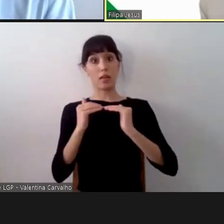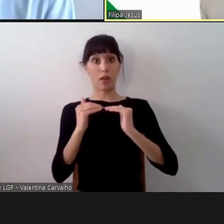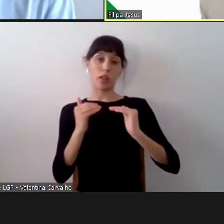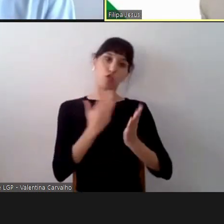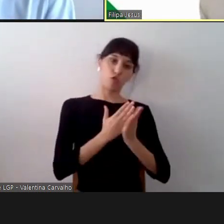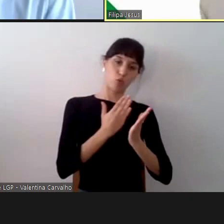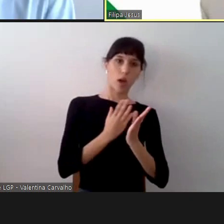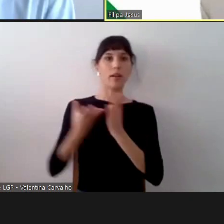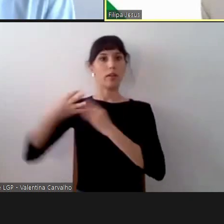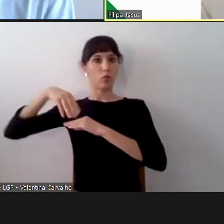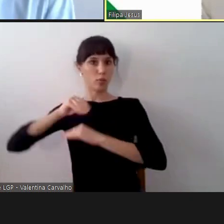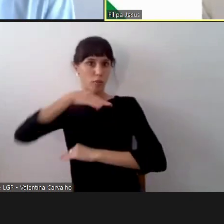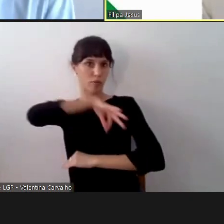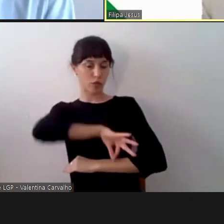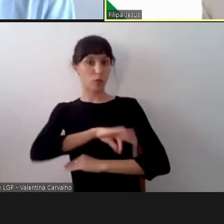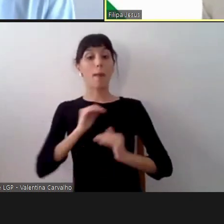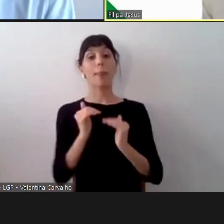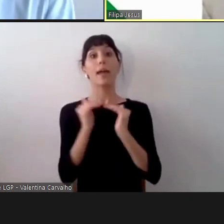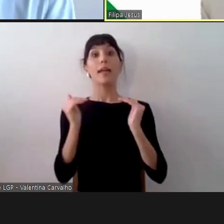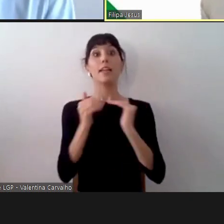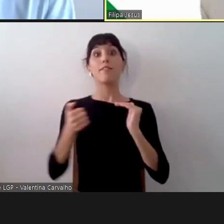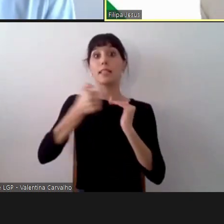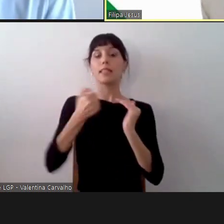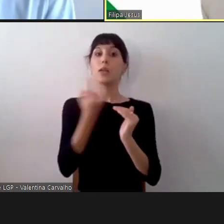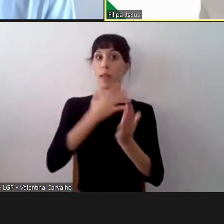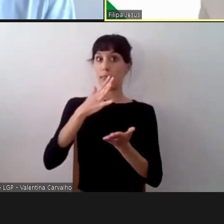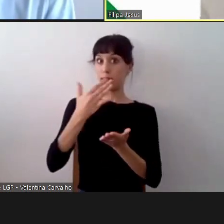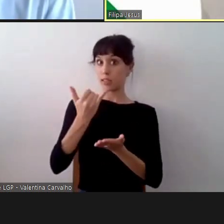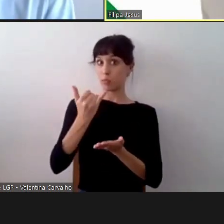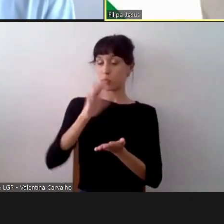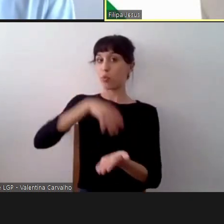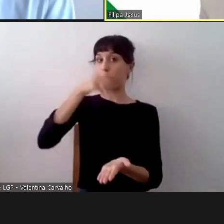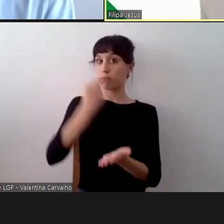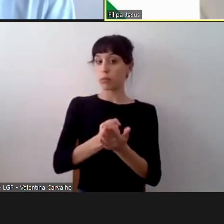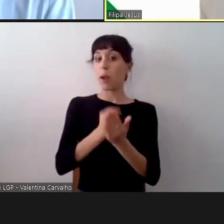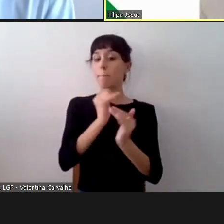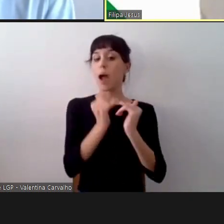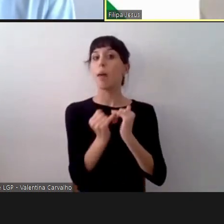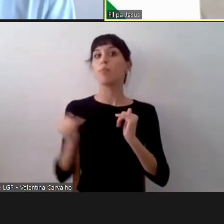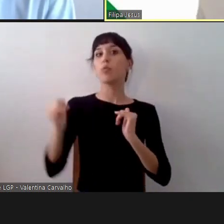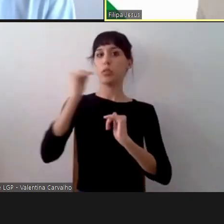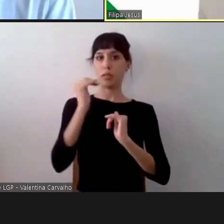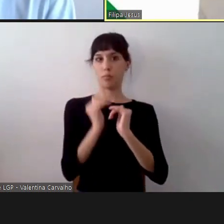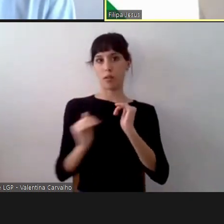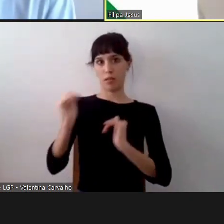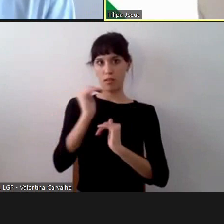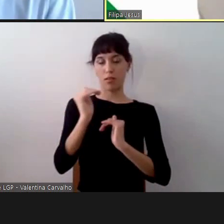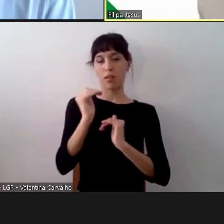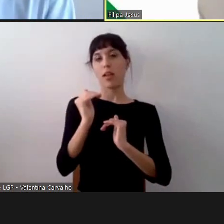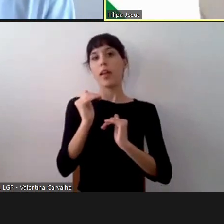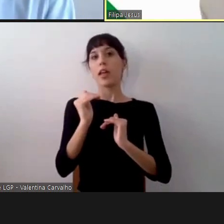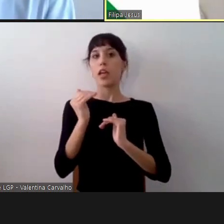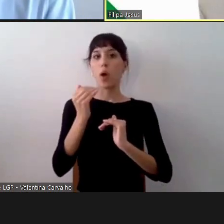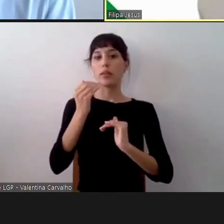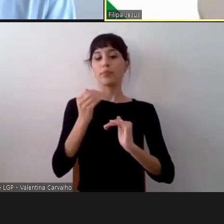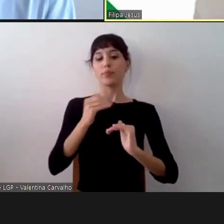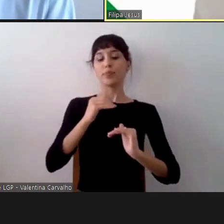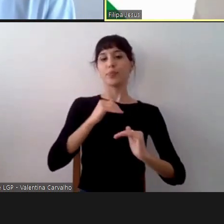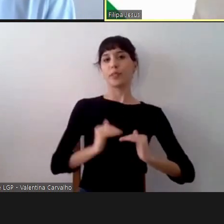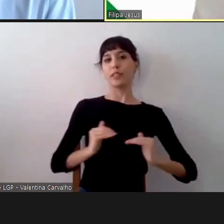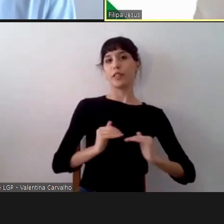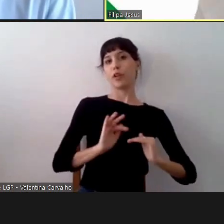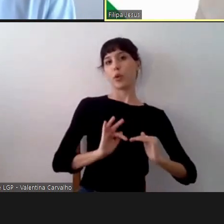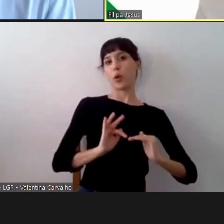O nível 5 exige o 12º ano, mas é um nível acima ao nível profissional, é um bocadinho mais do que o nível 4. Isto para tentar